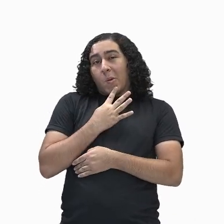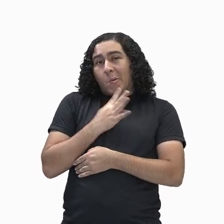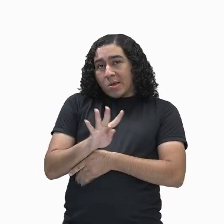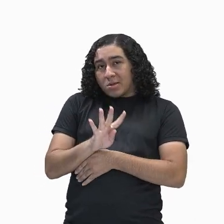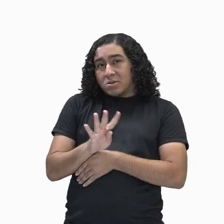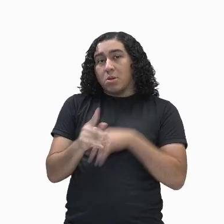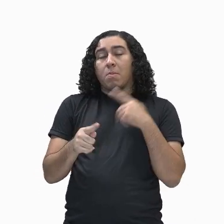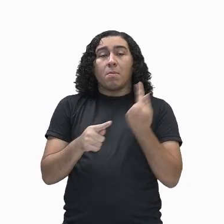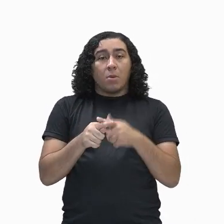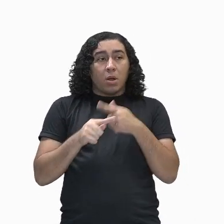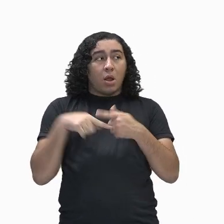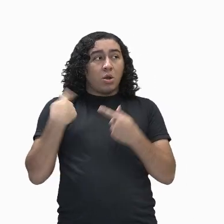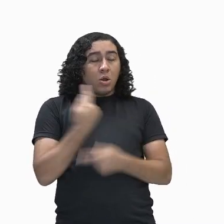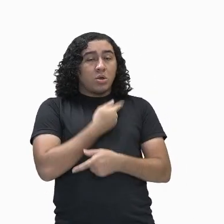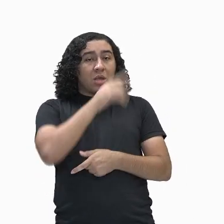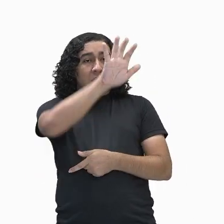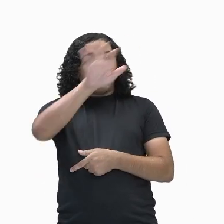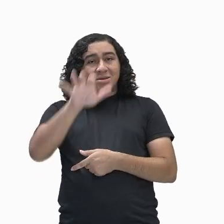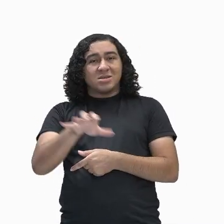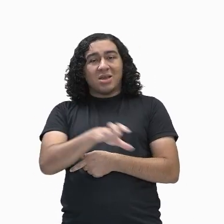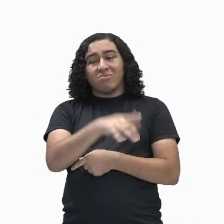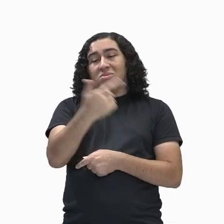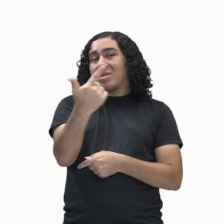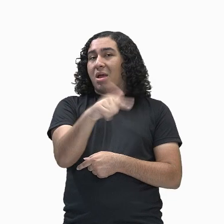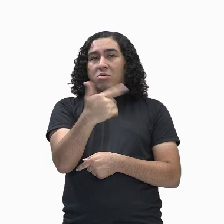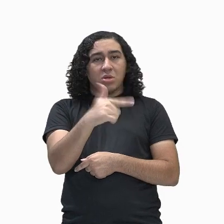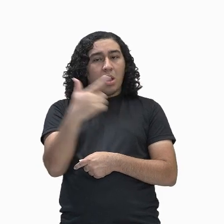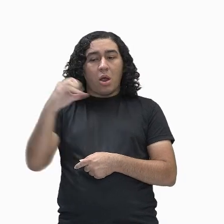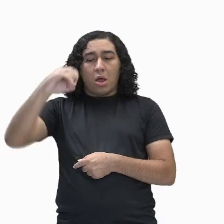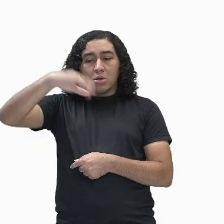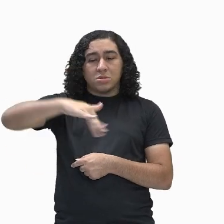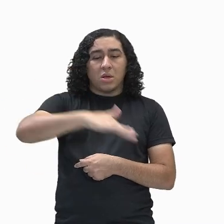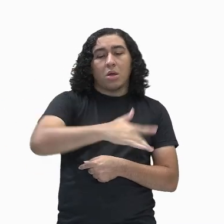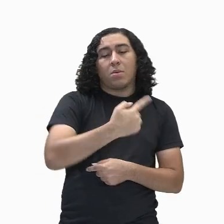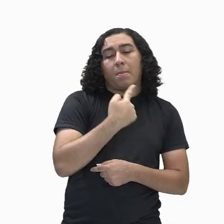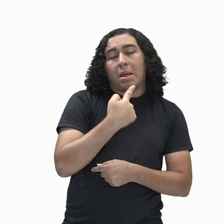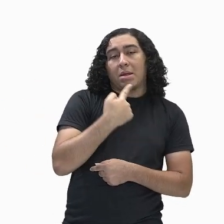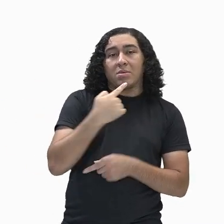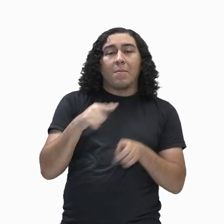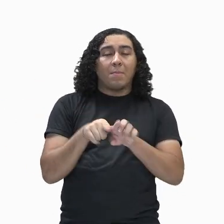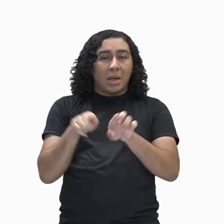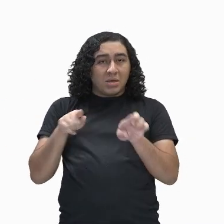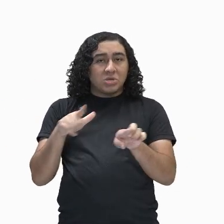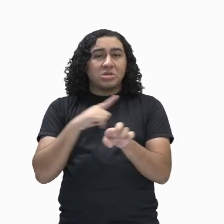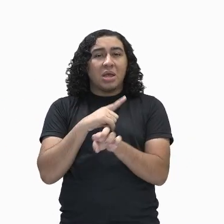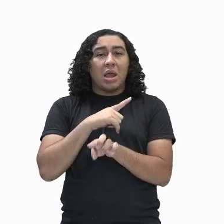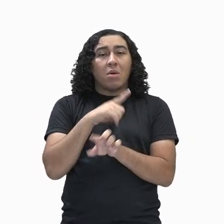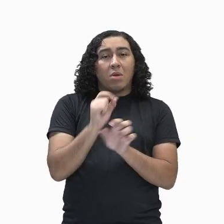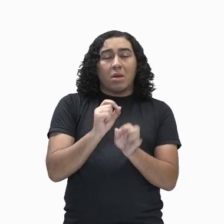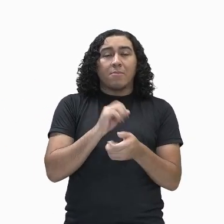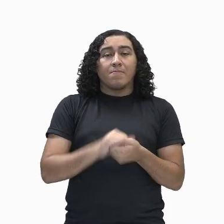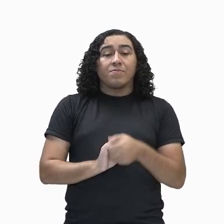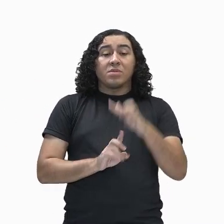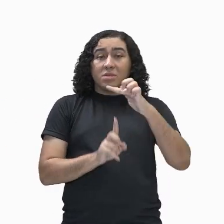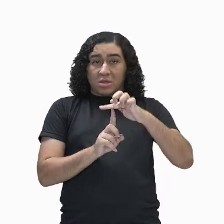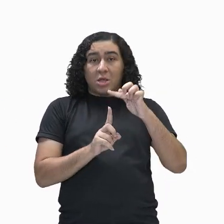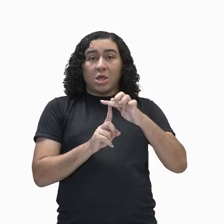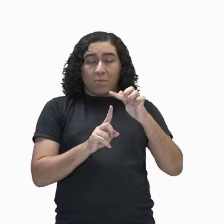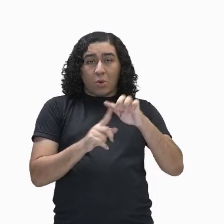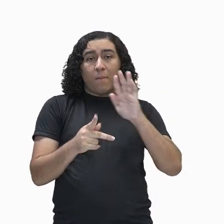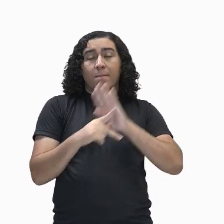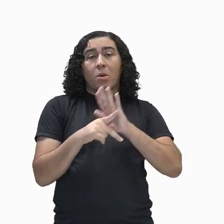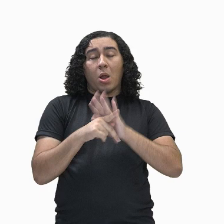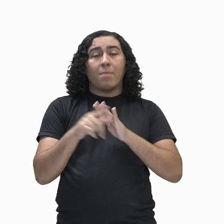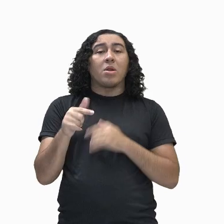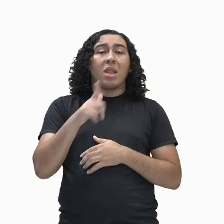porque a nossa região aqui não está cercada dos oceanos, mas a gente tem exemplares de algas também na água doce,